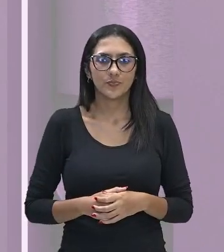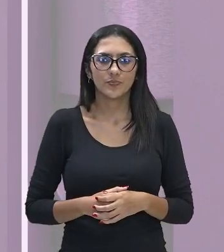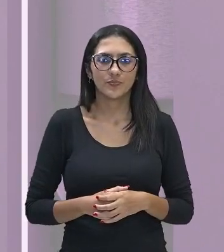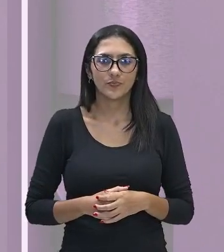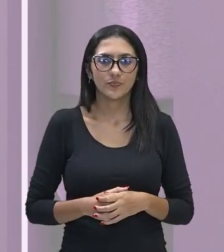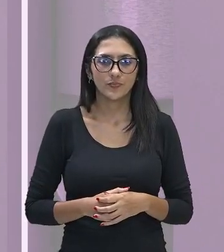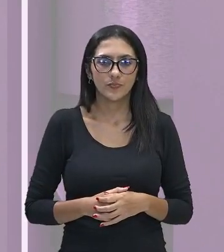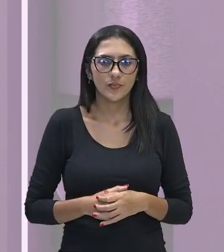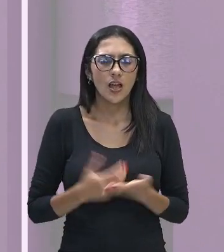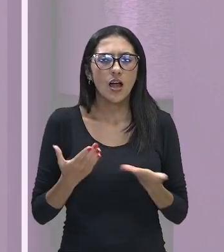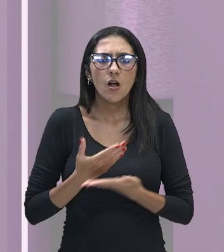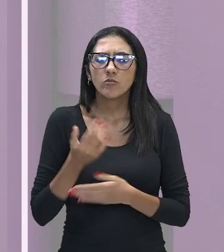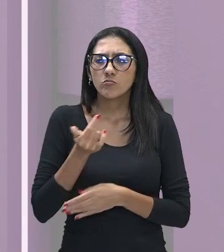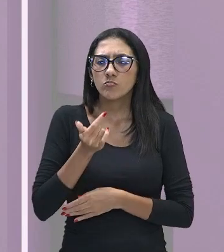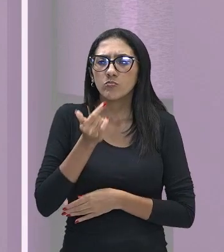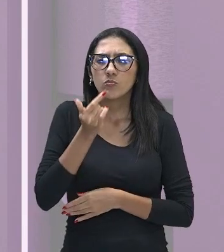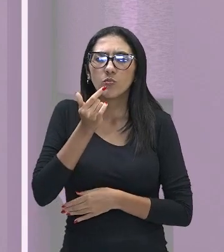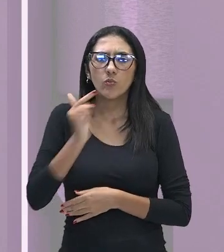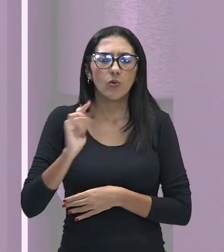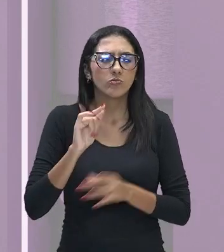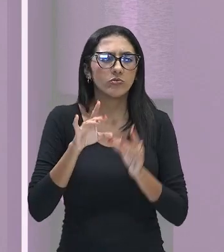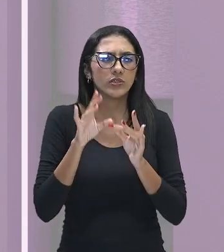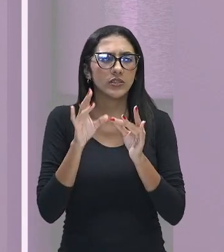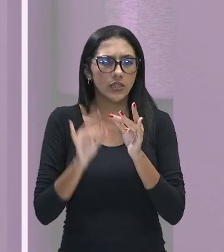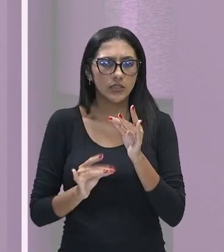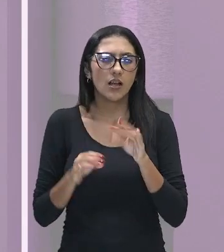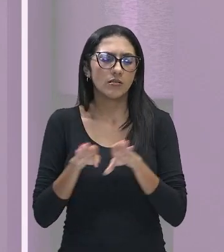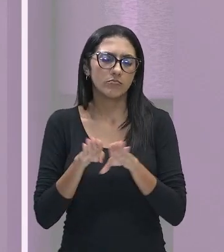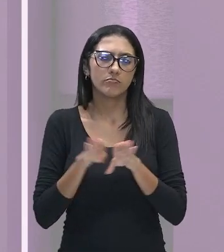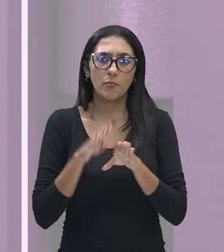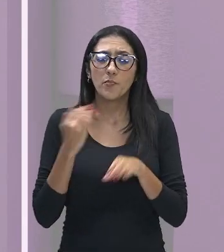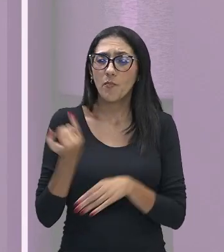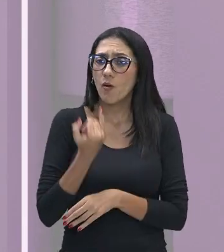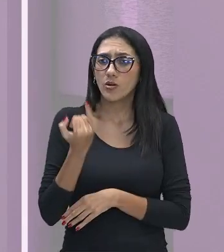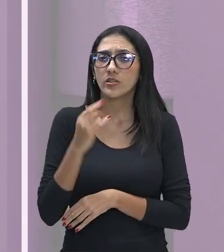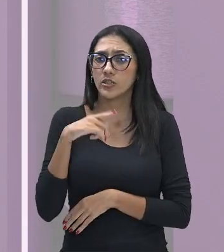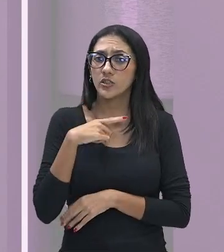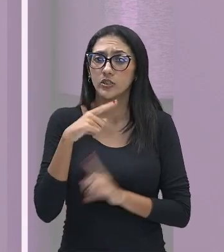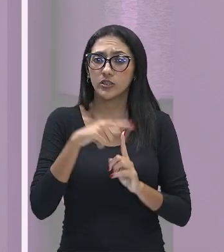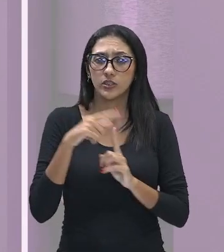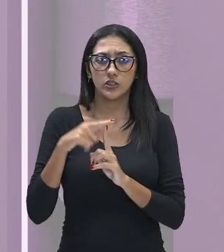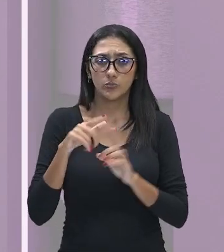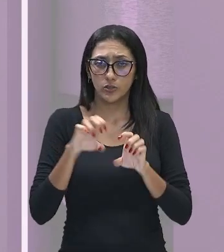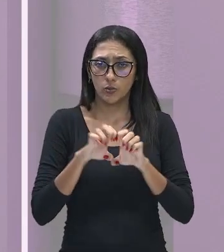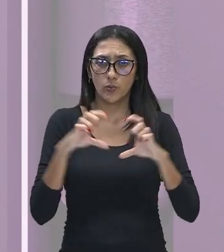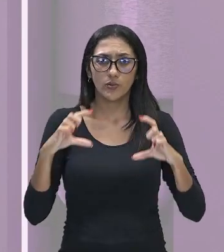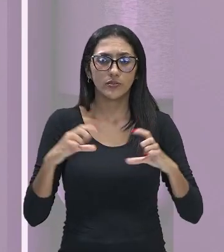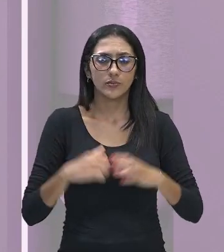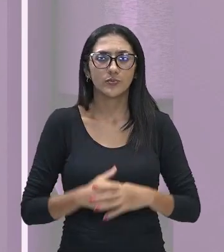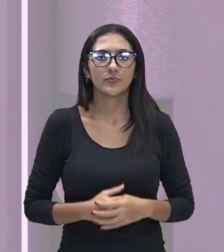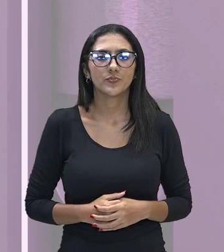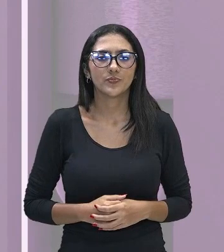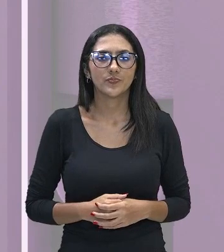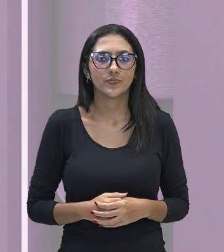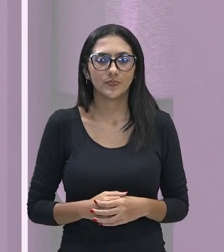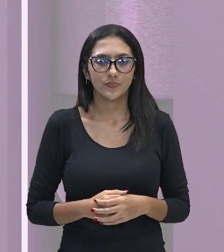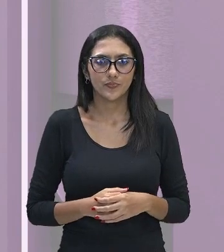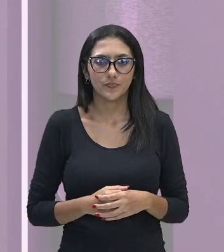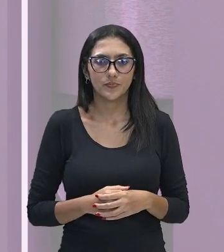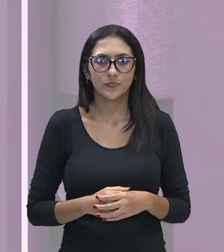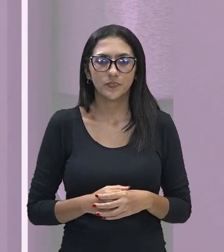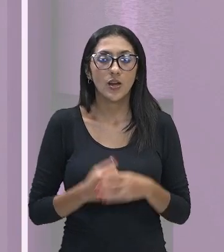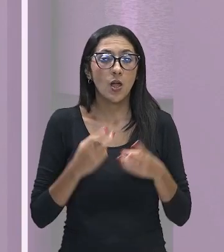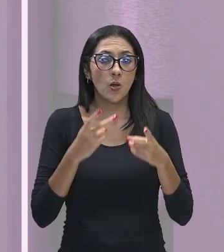mais uma observação aí, ok, sobre esta equação. Vale observar que